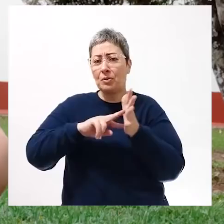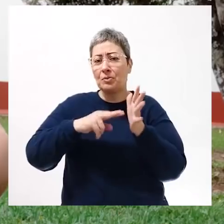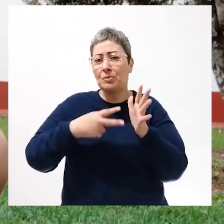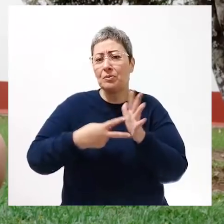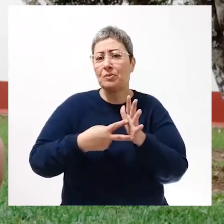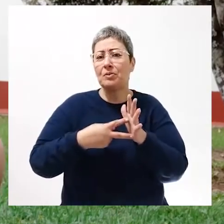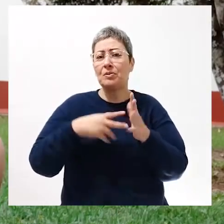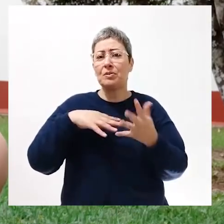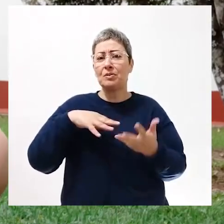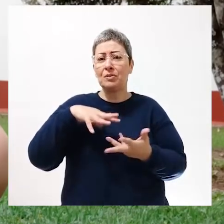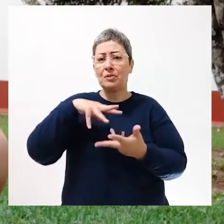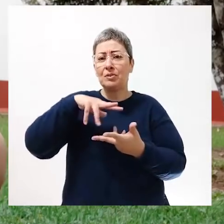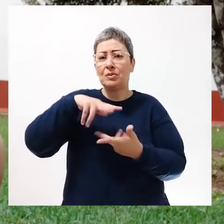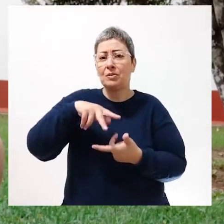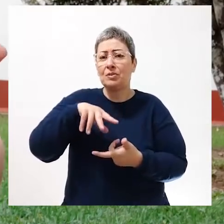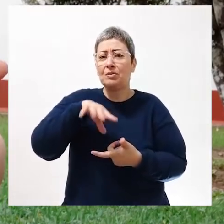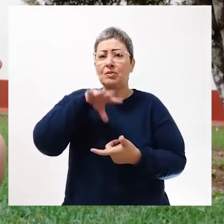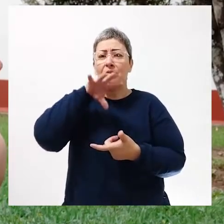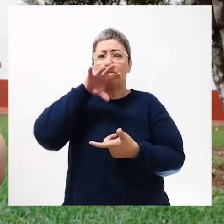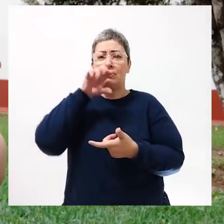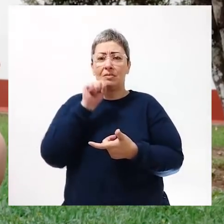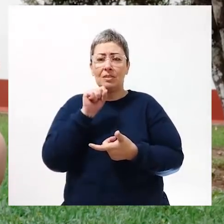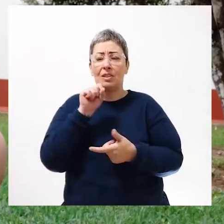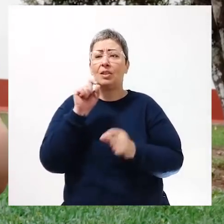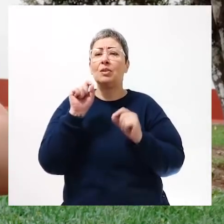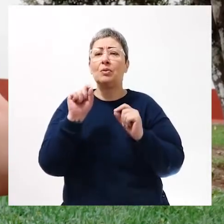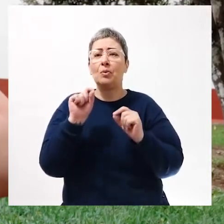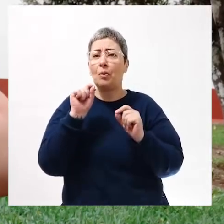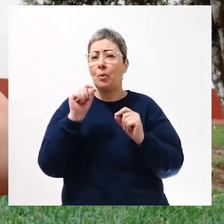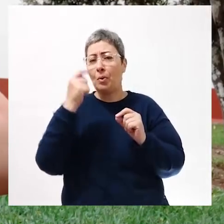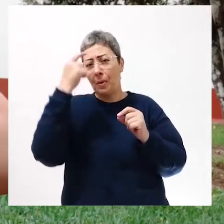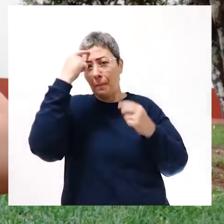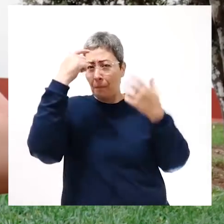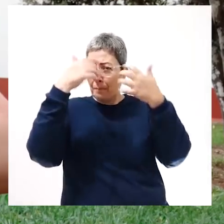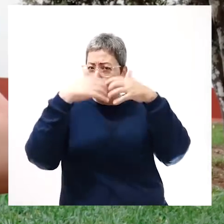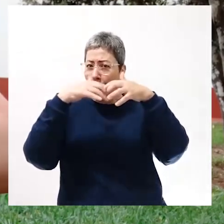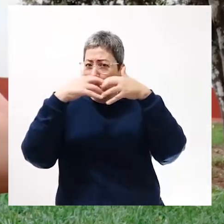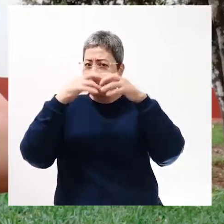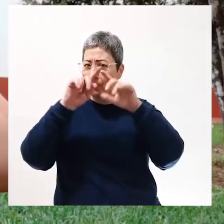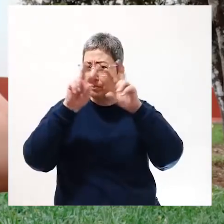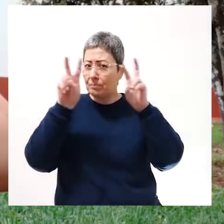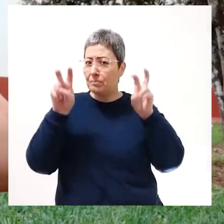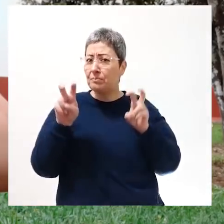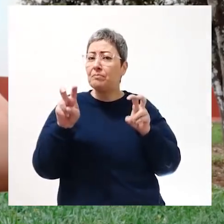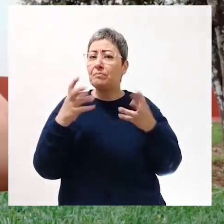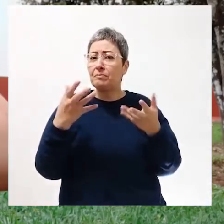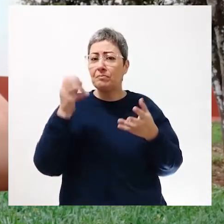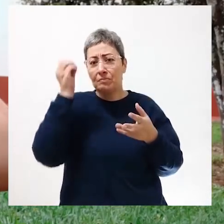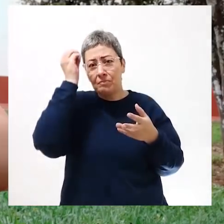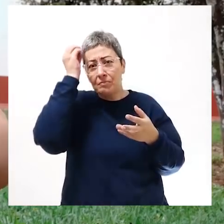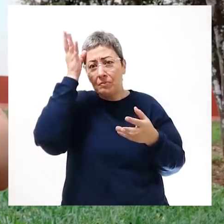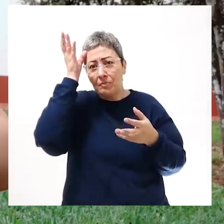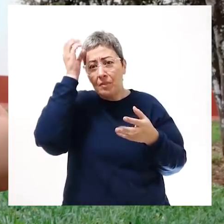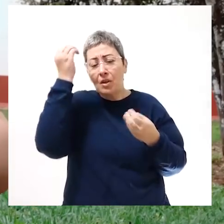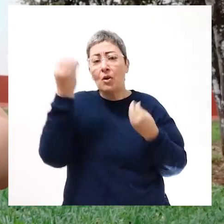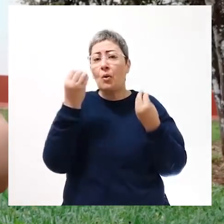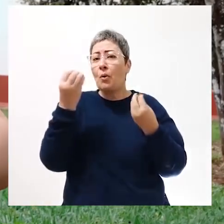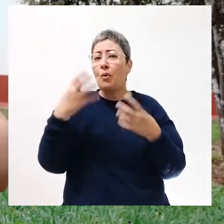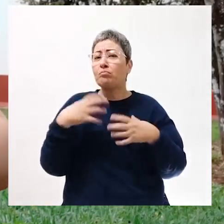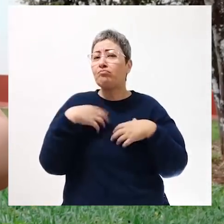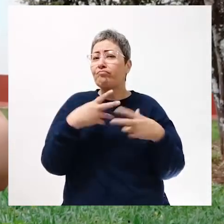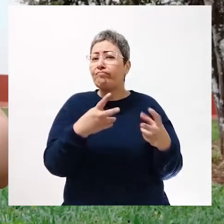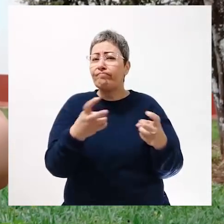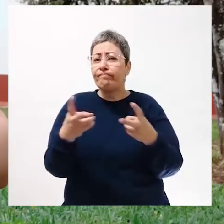sentido aos cheiros do mundo. O que é que você pensa sobre isso, Vaninha? Como você